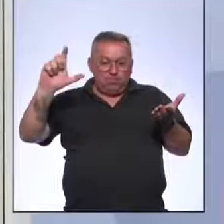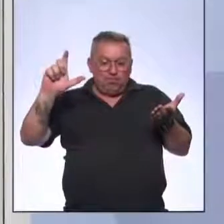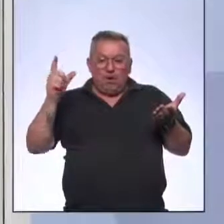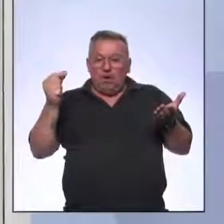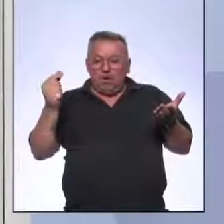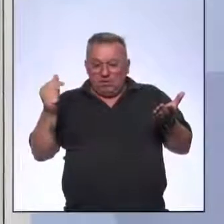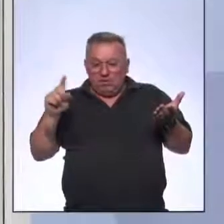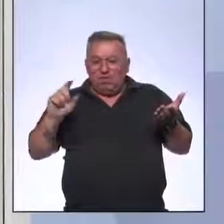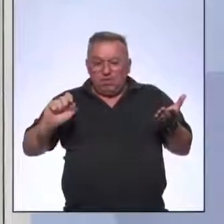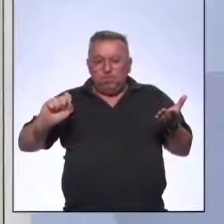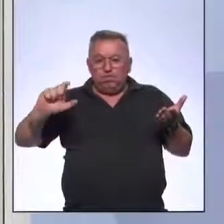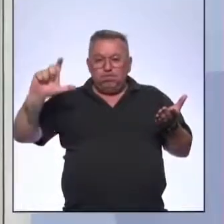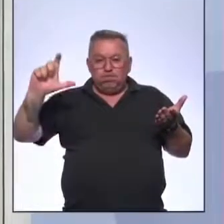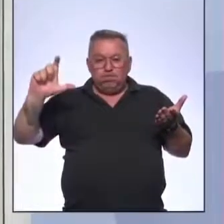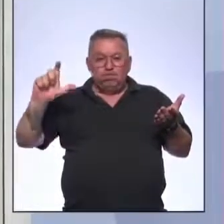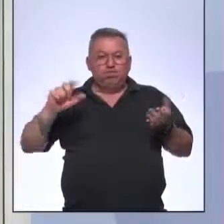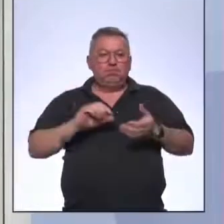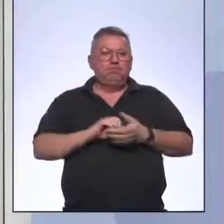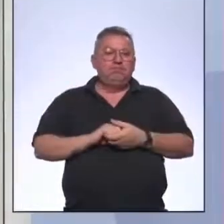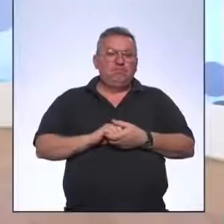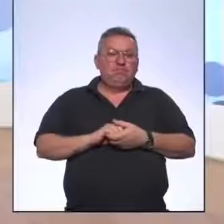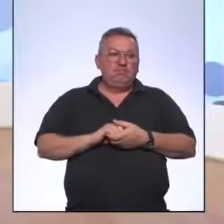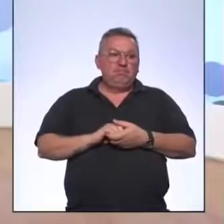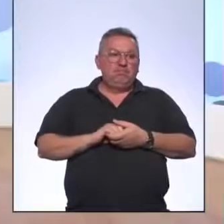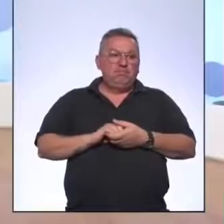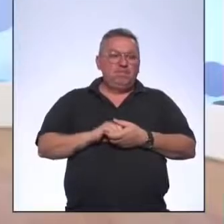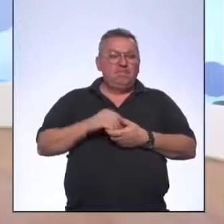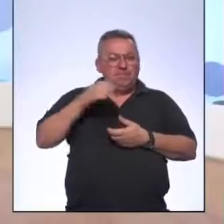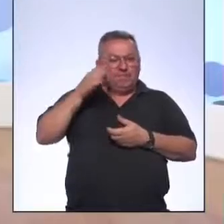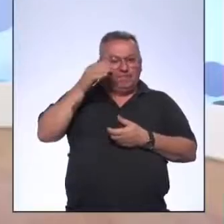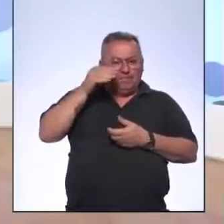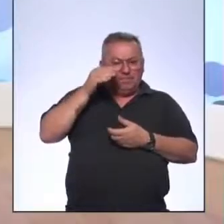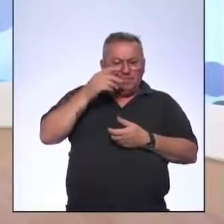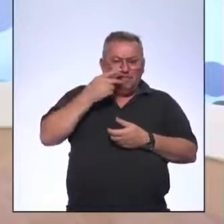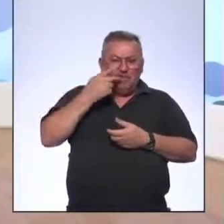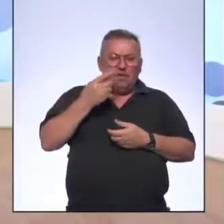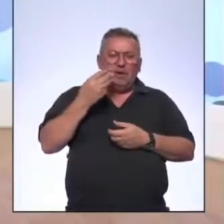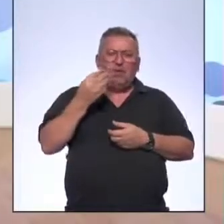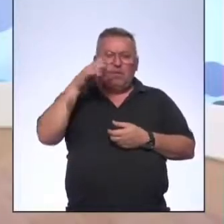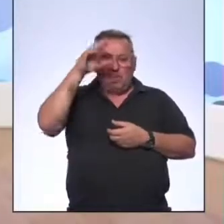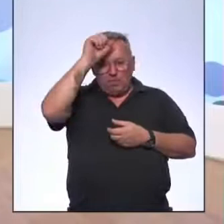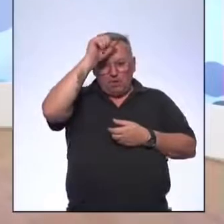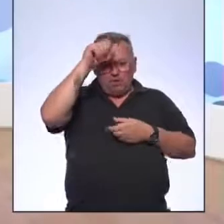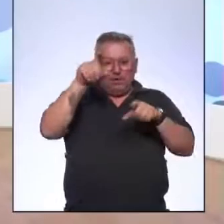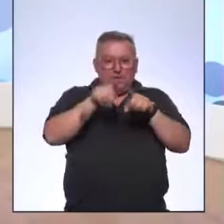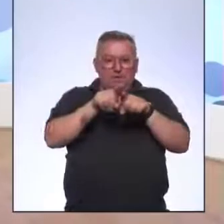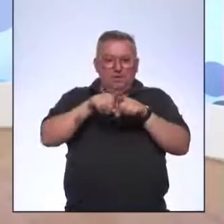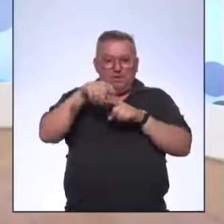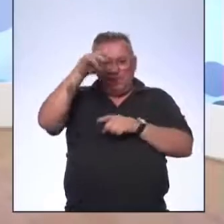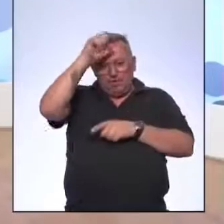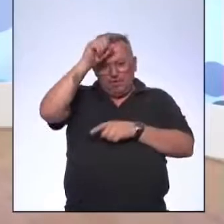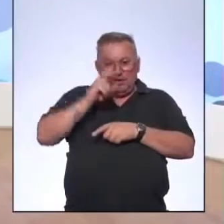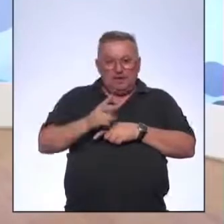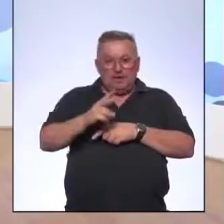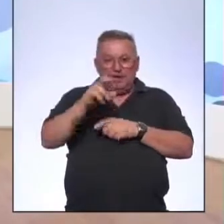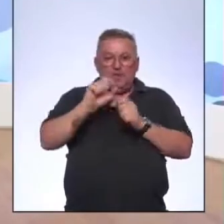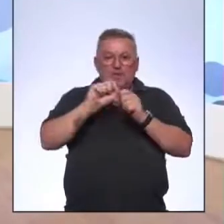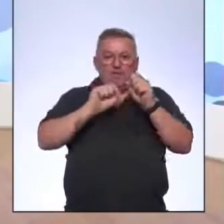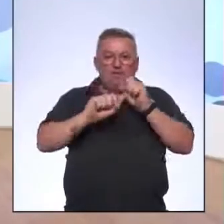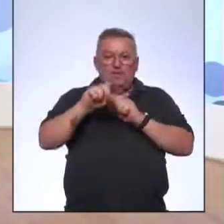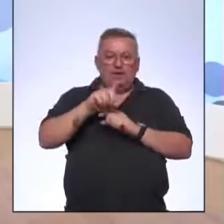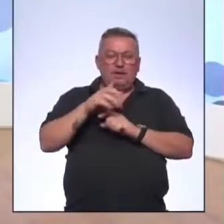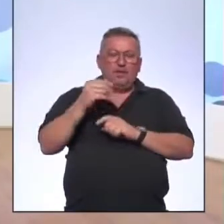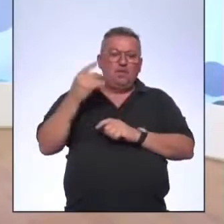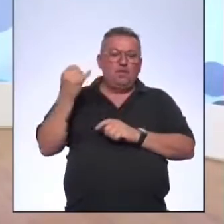o outro também aumenta isso mesmo e é curioso eu vou falar como eu aprendi isso daí né Eu aprendi a sempre como você